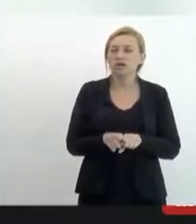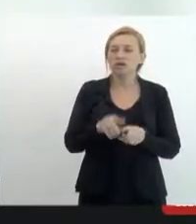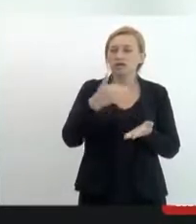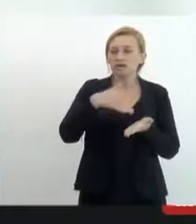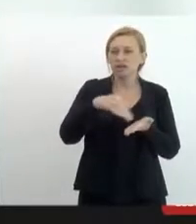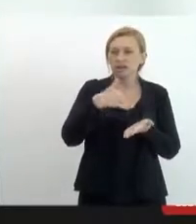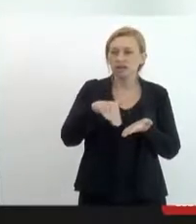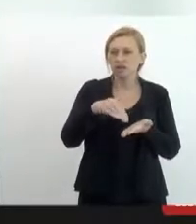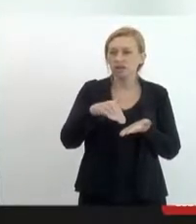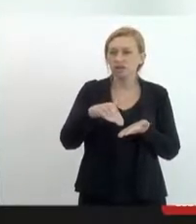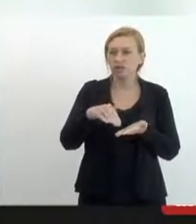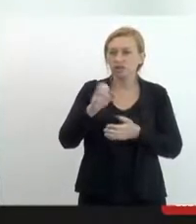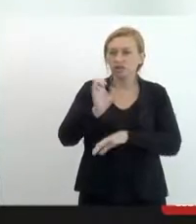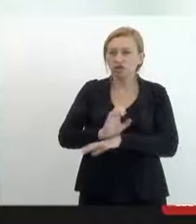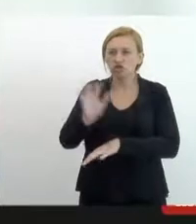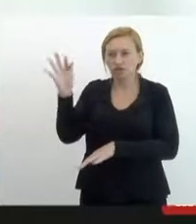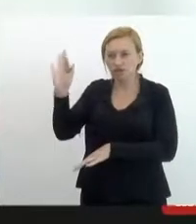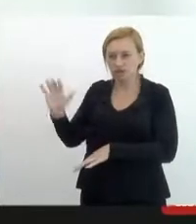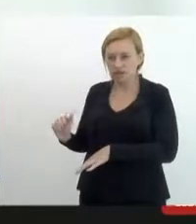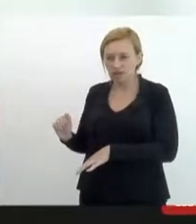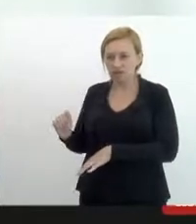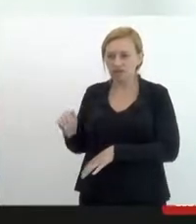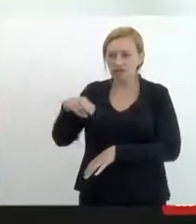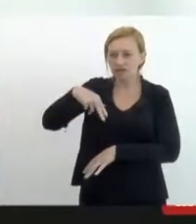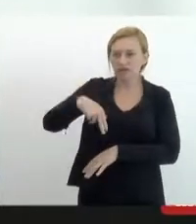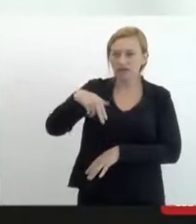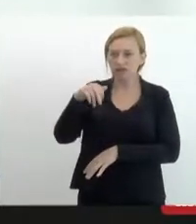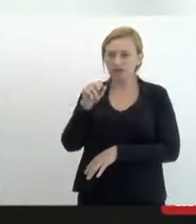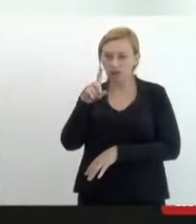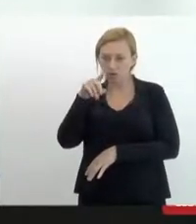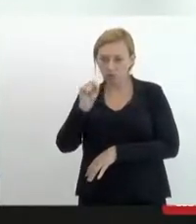Fazenda, o secretário Nelson Rocha,